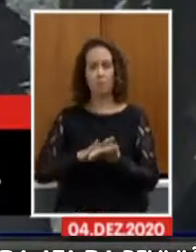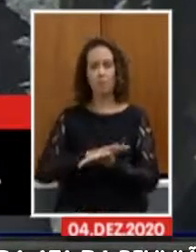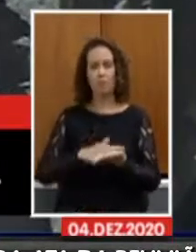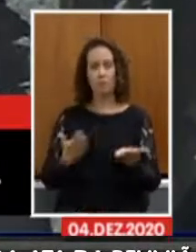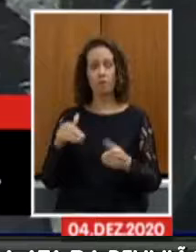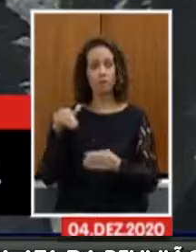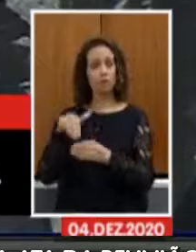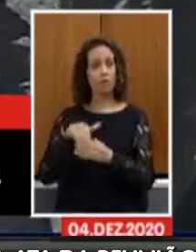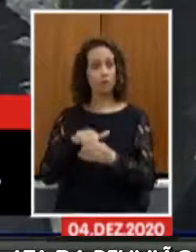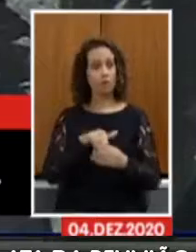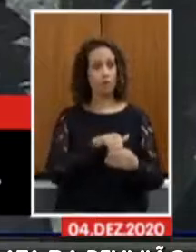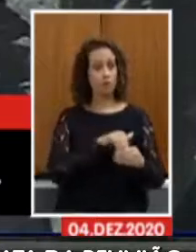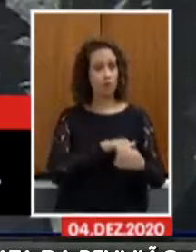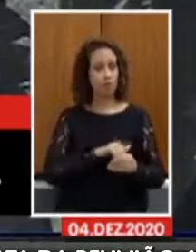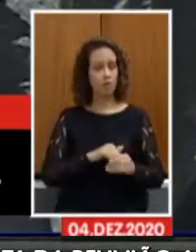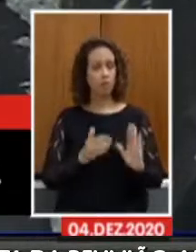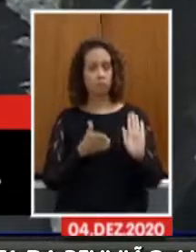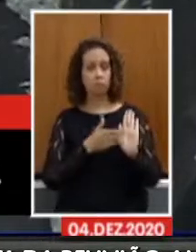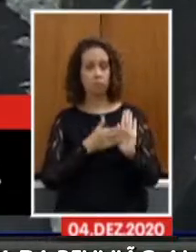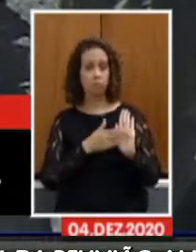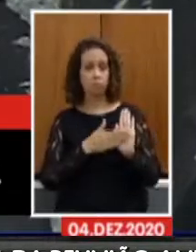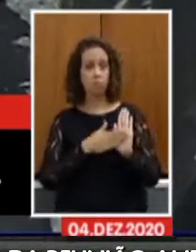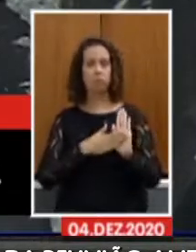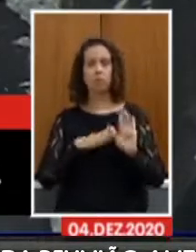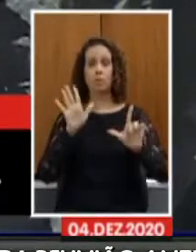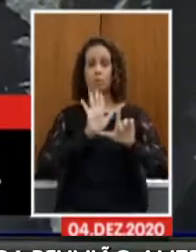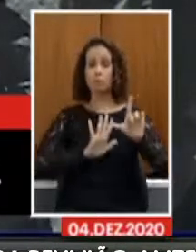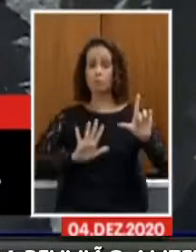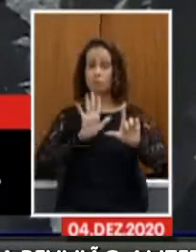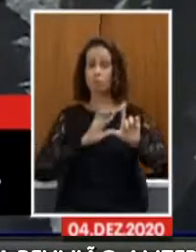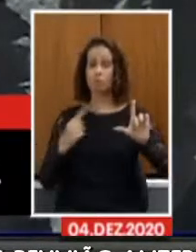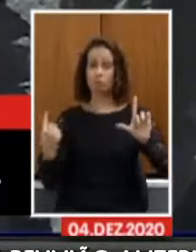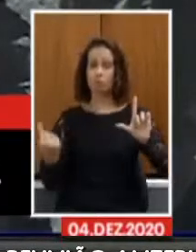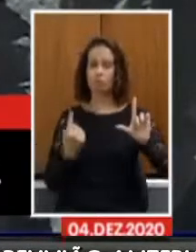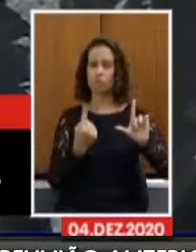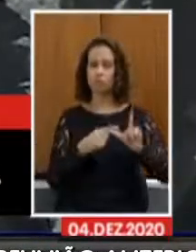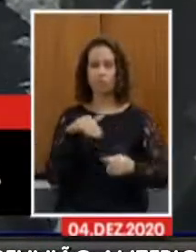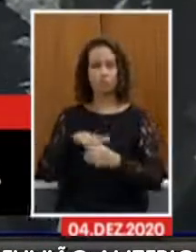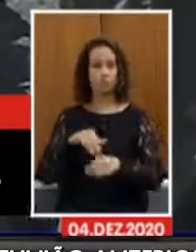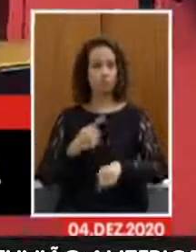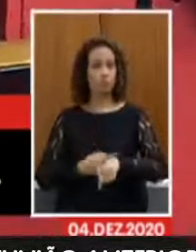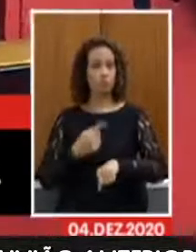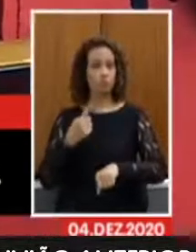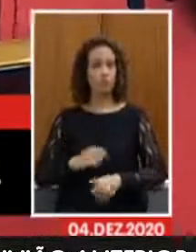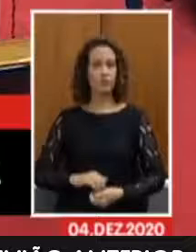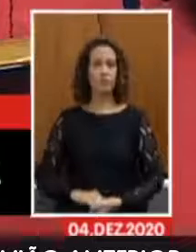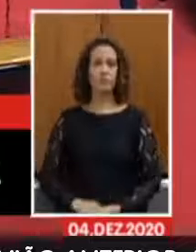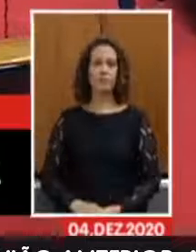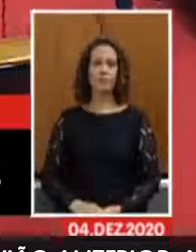votação, vai submeter o parecer à votação pelo processo nominal. Em votação parecer, em votação.